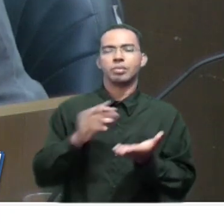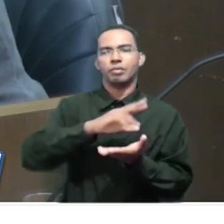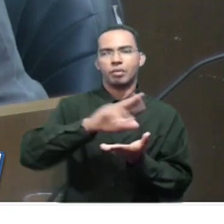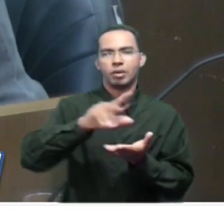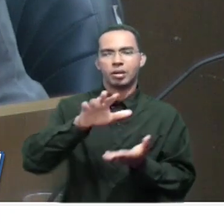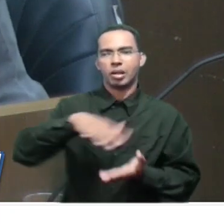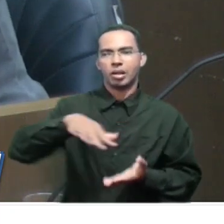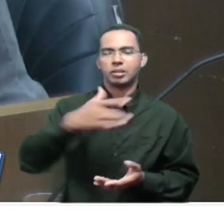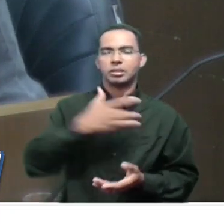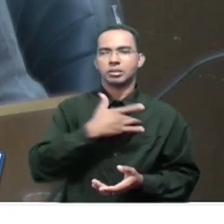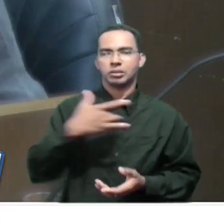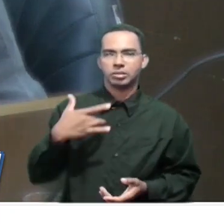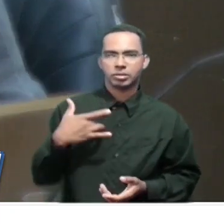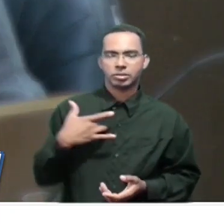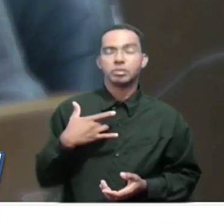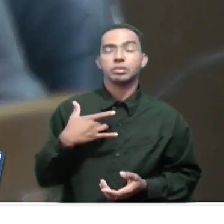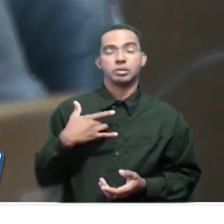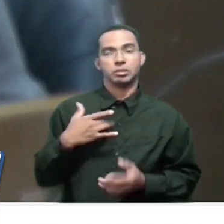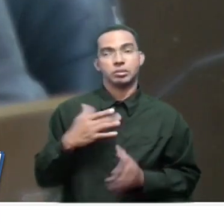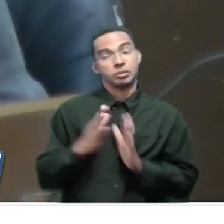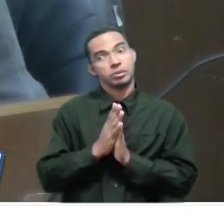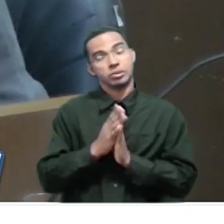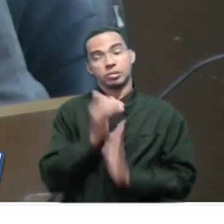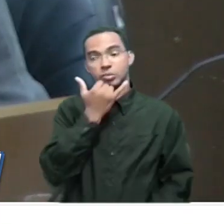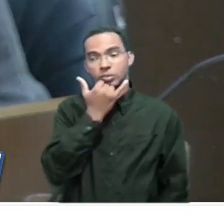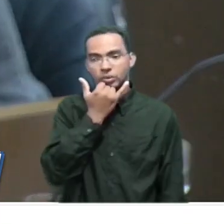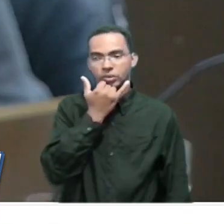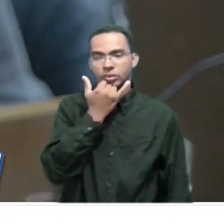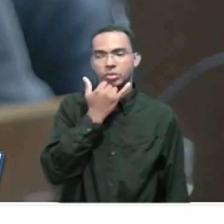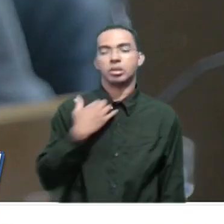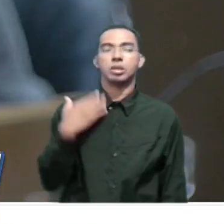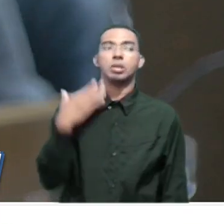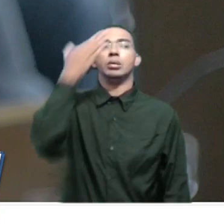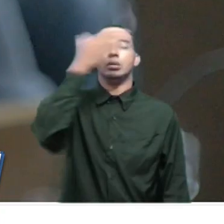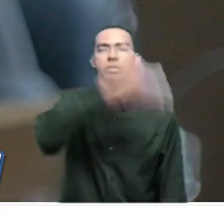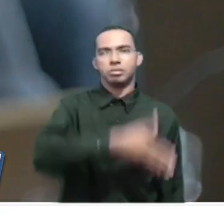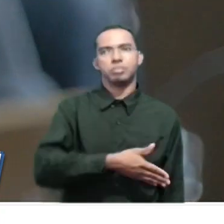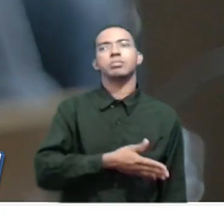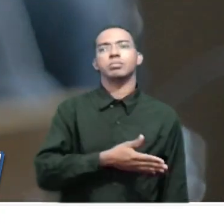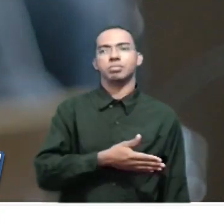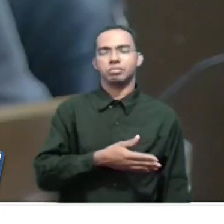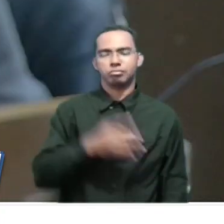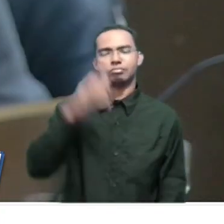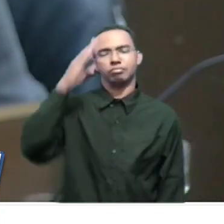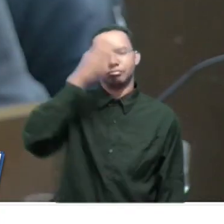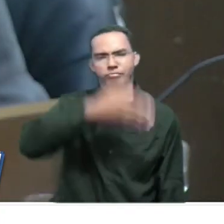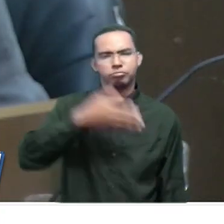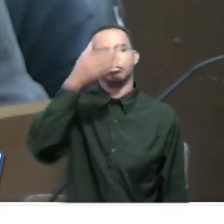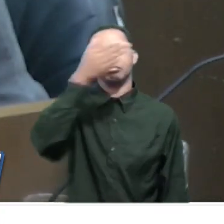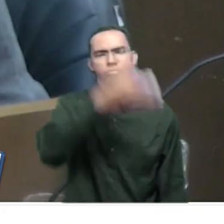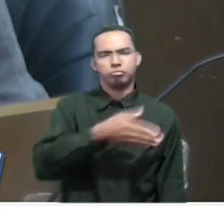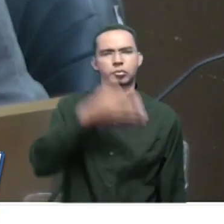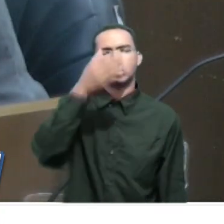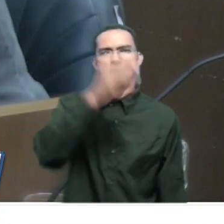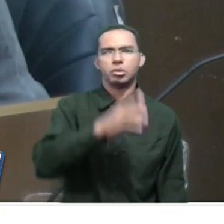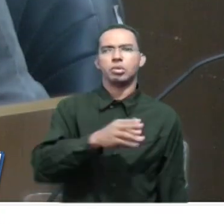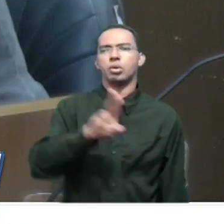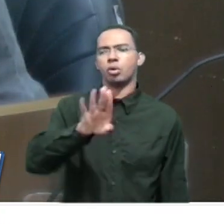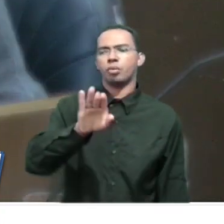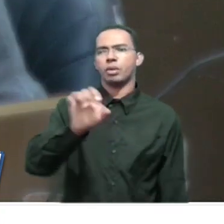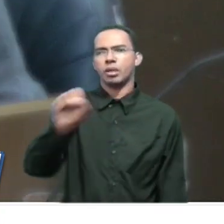da saúde. Então, me desculpa, eu vou constantemente em todas as unidades de